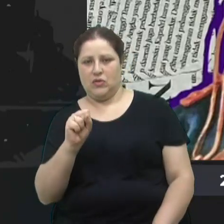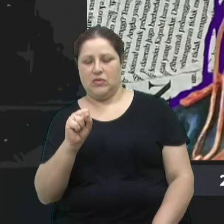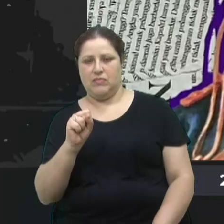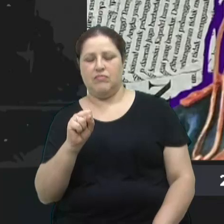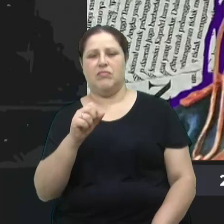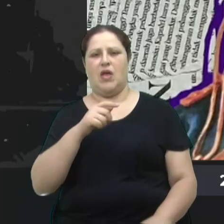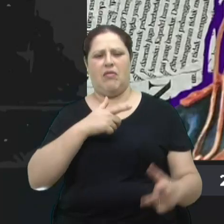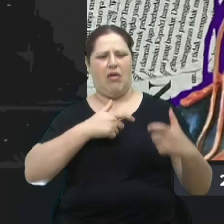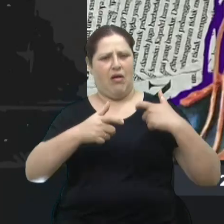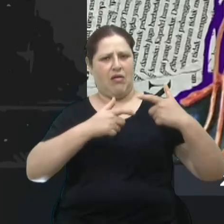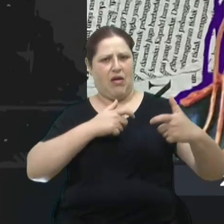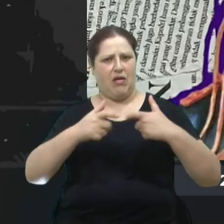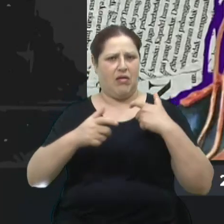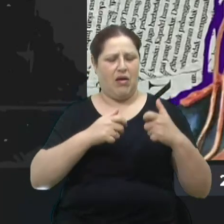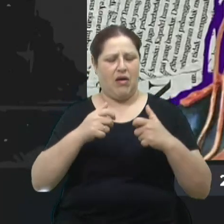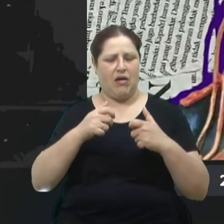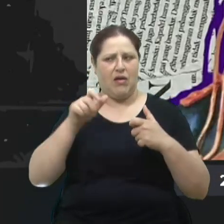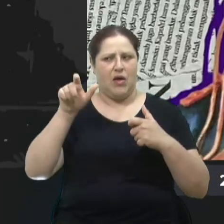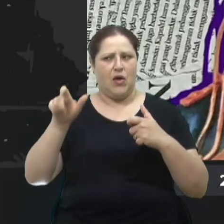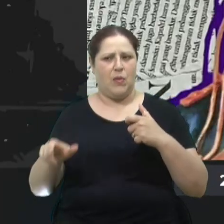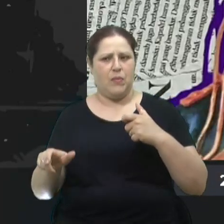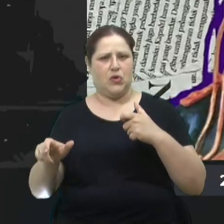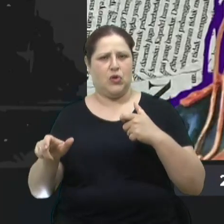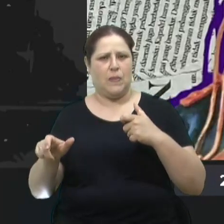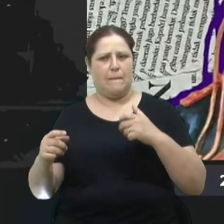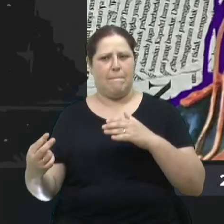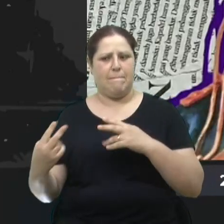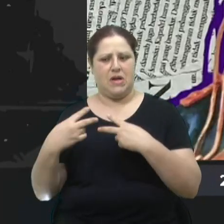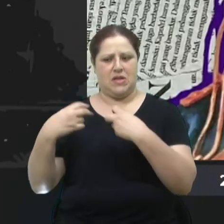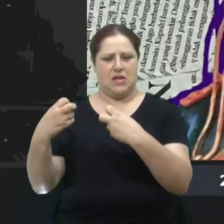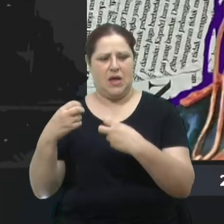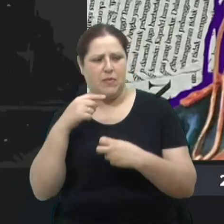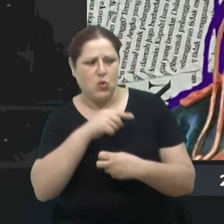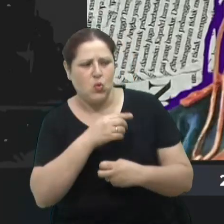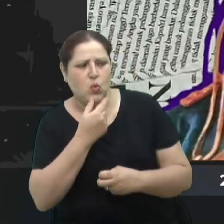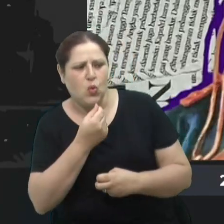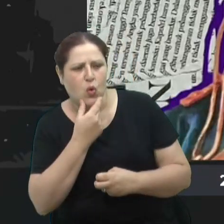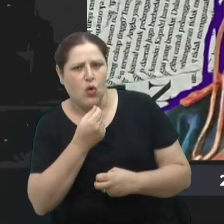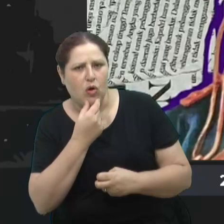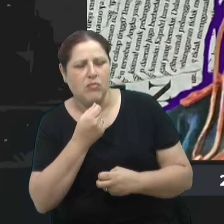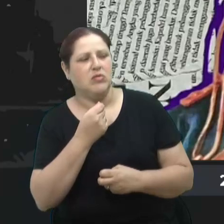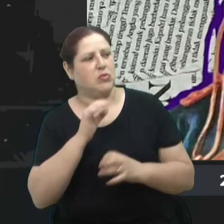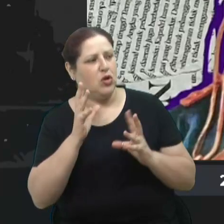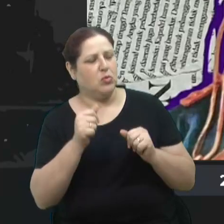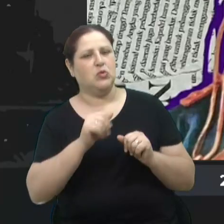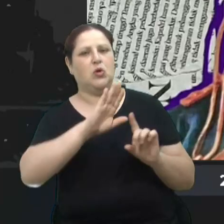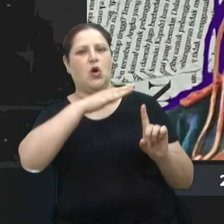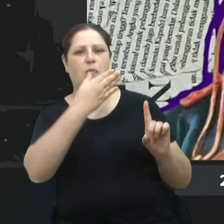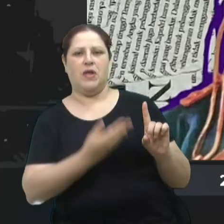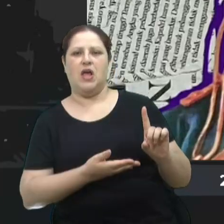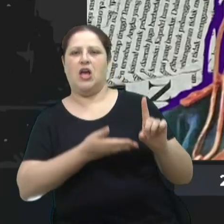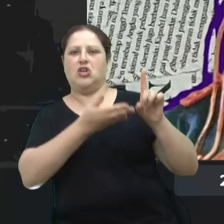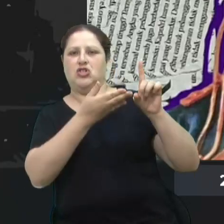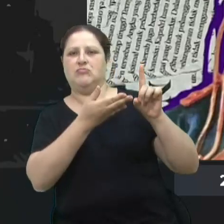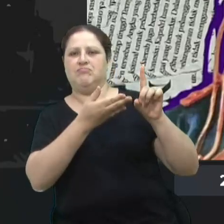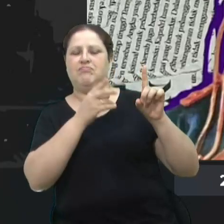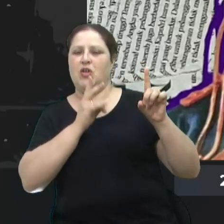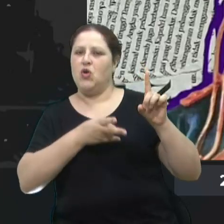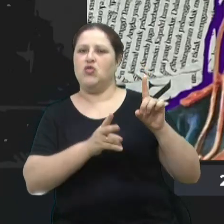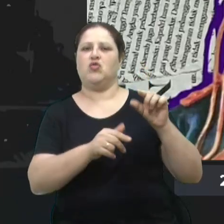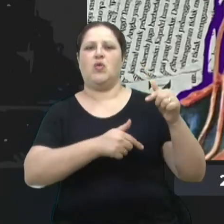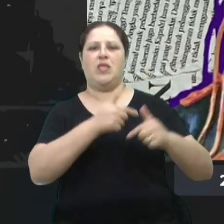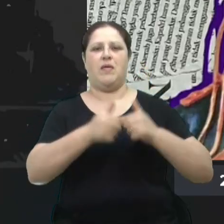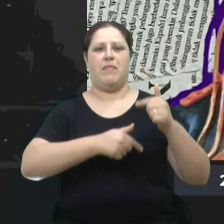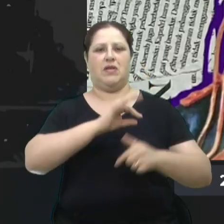exaltado. A partir daí, ela garantiu sua permanência no Exército, agora com o nome